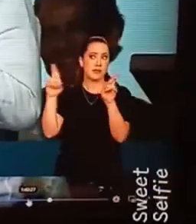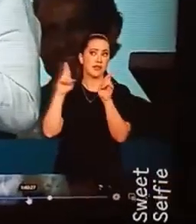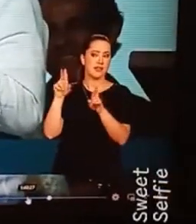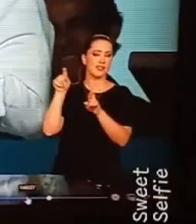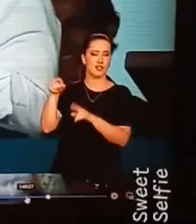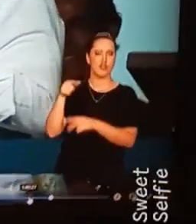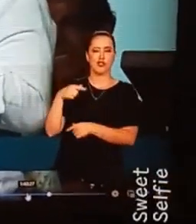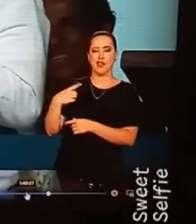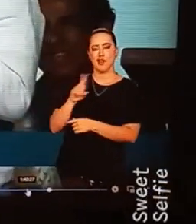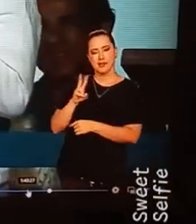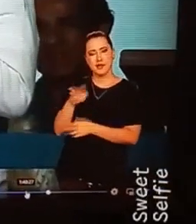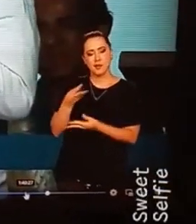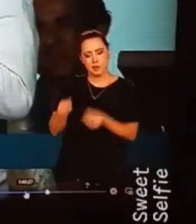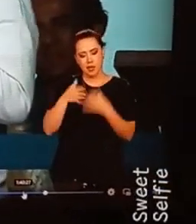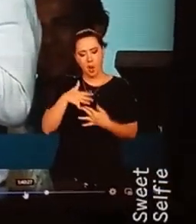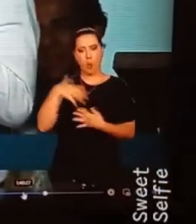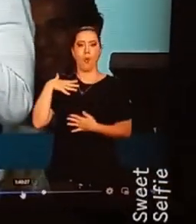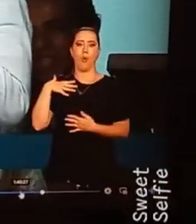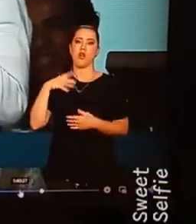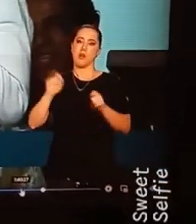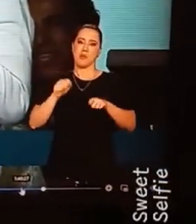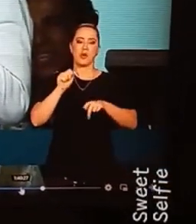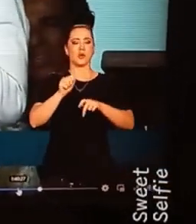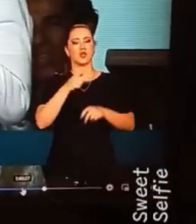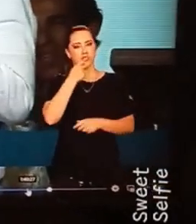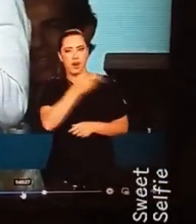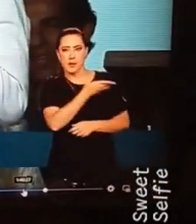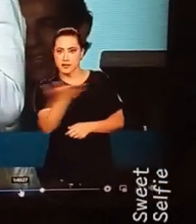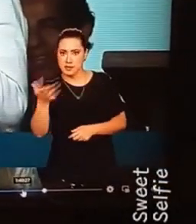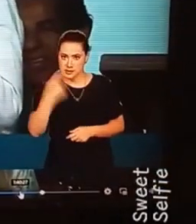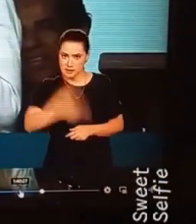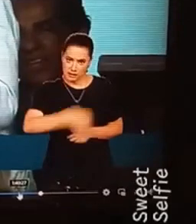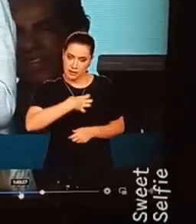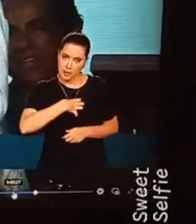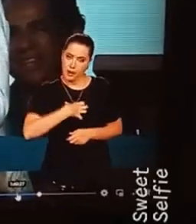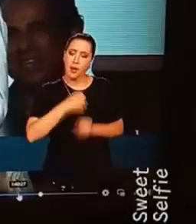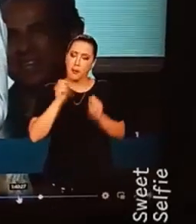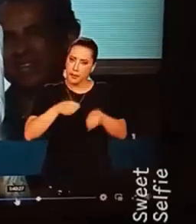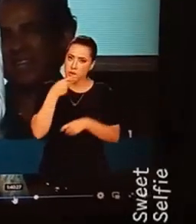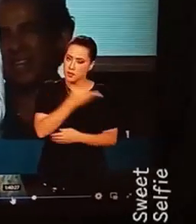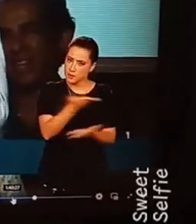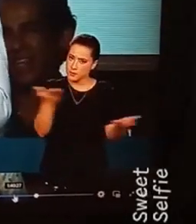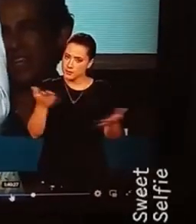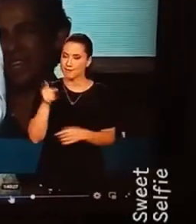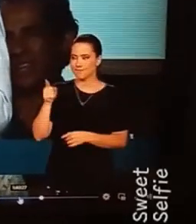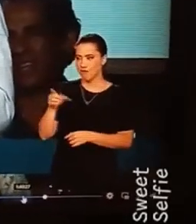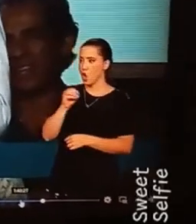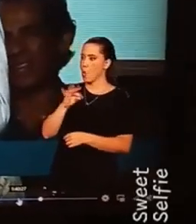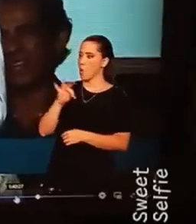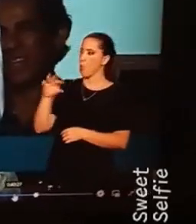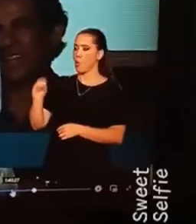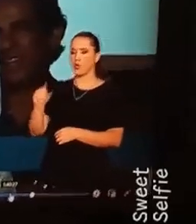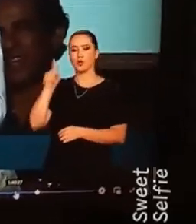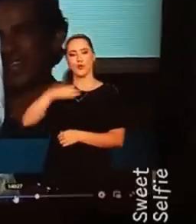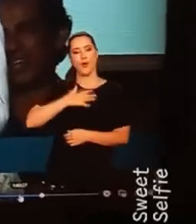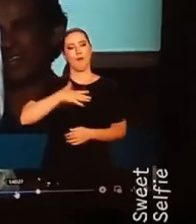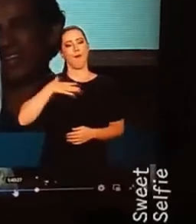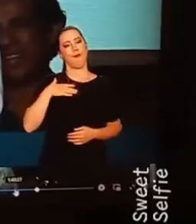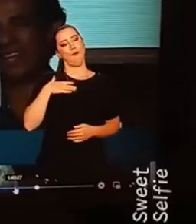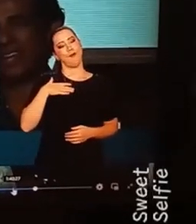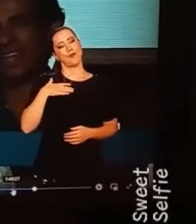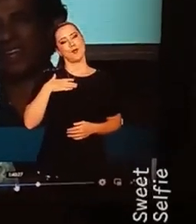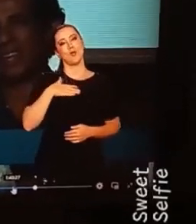baiano, posso dizer para vocês, o Otto é motivo de orgulho no Senado Federal e eu